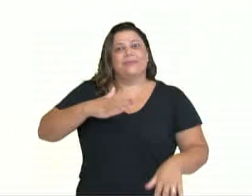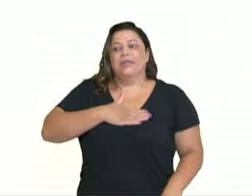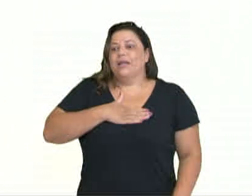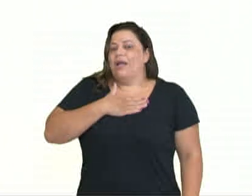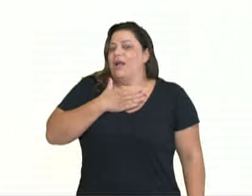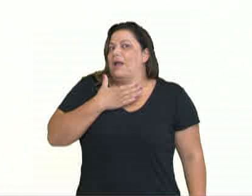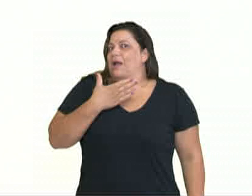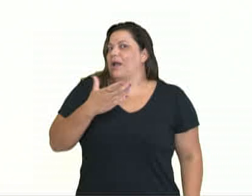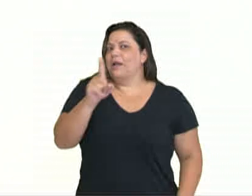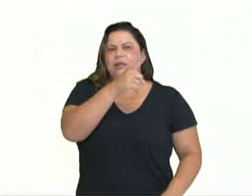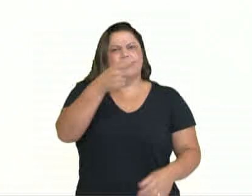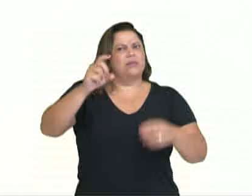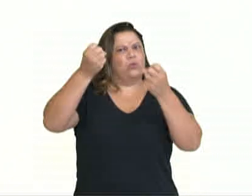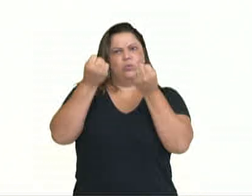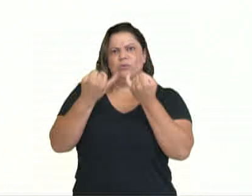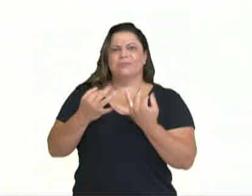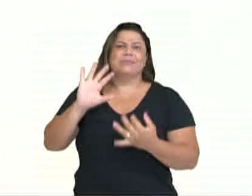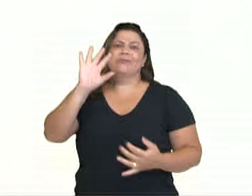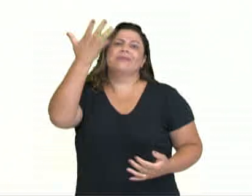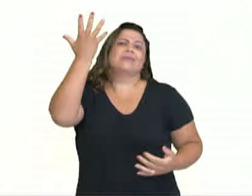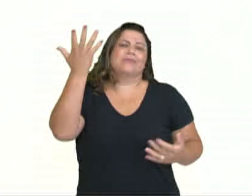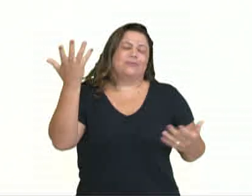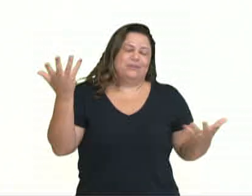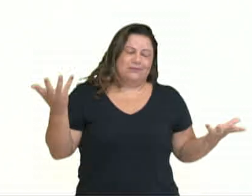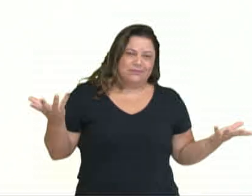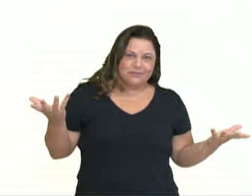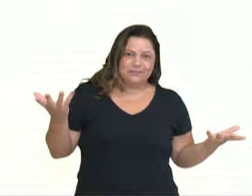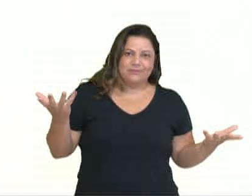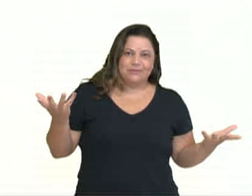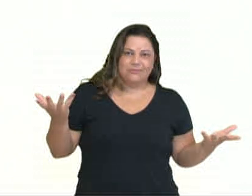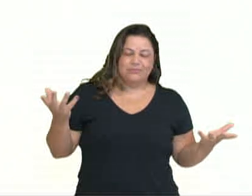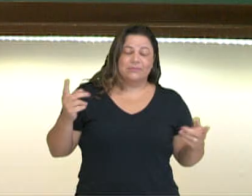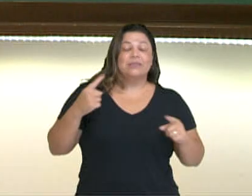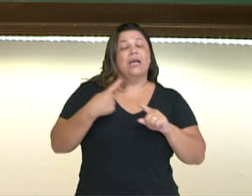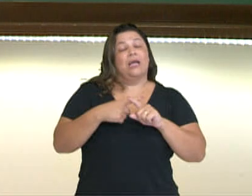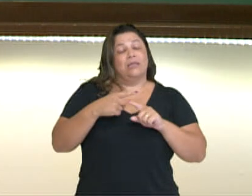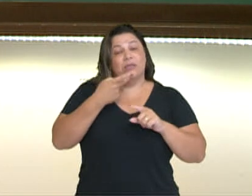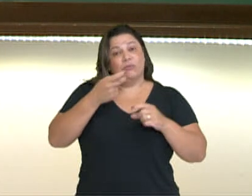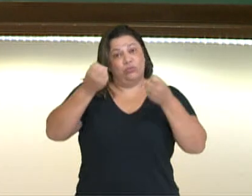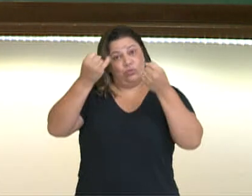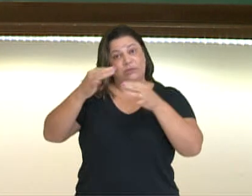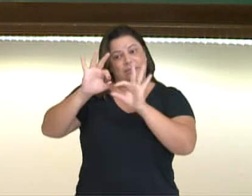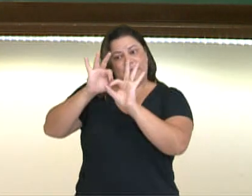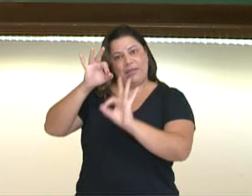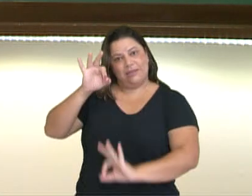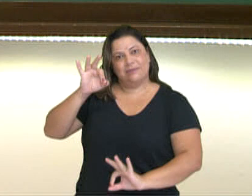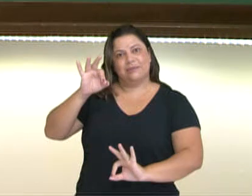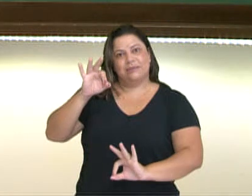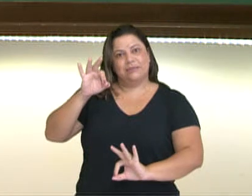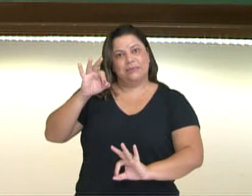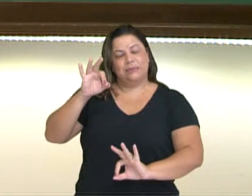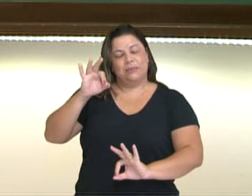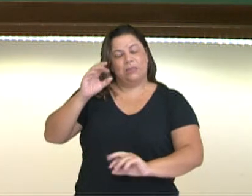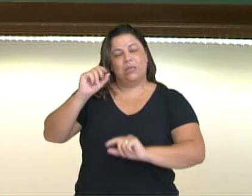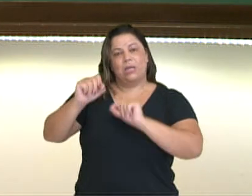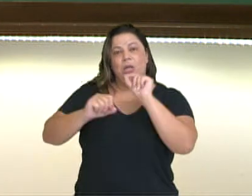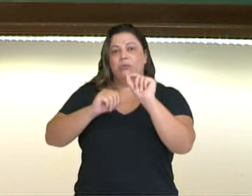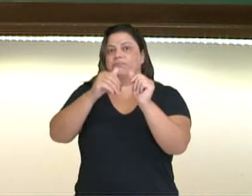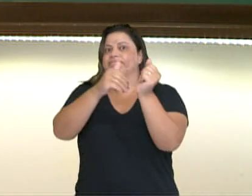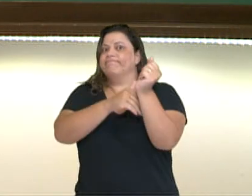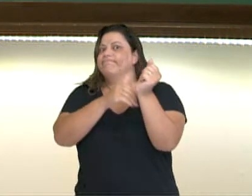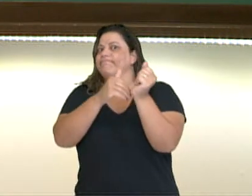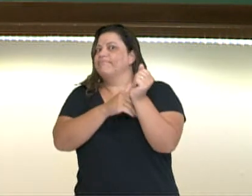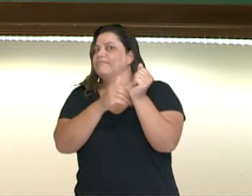e não explica o que realmente aconteceu. Portanto, a gente diz que esse desfecho é enigmático. Ou seja,